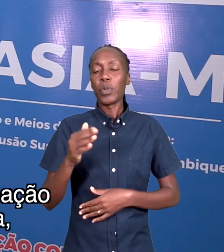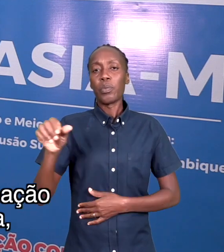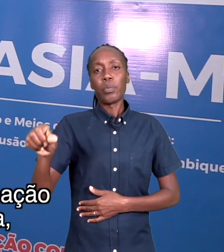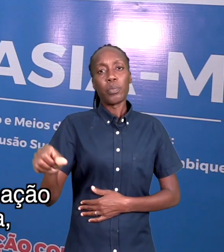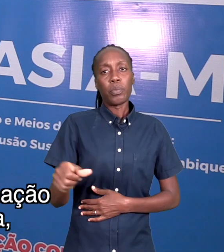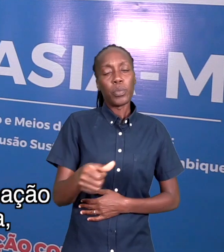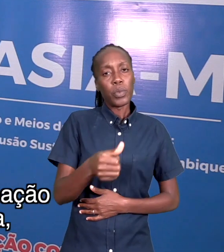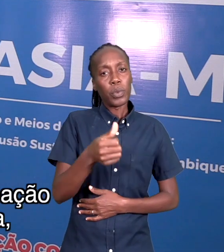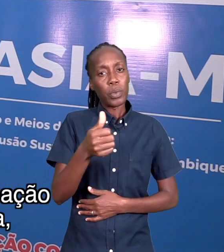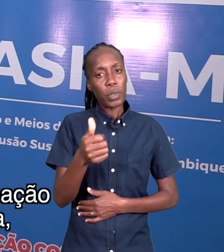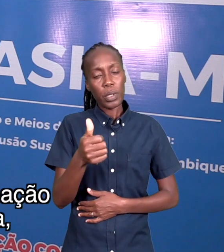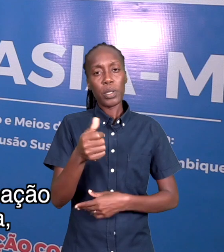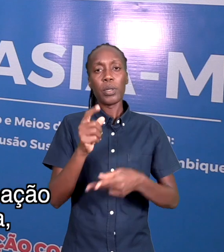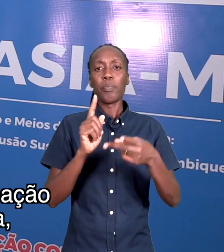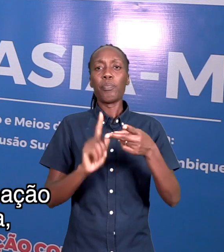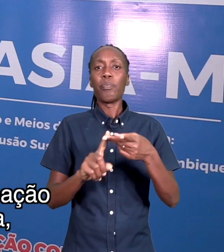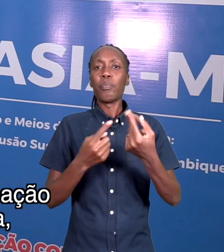não só melhoram